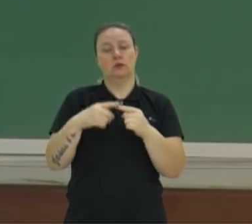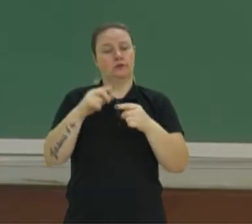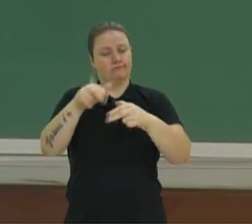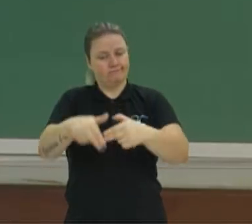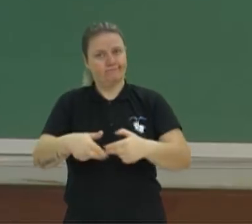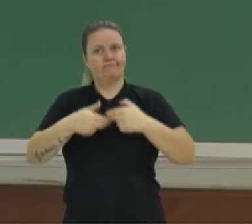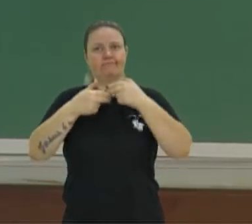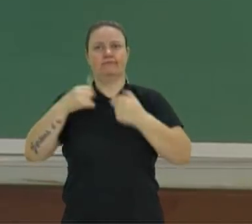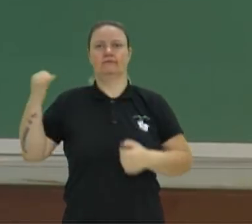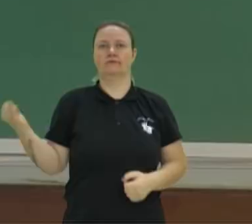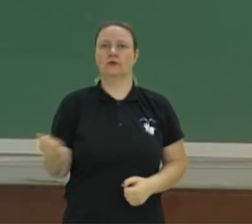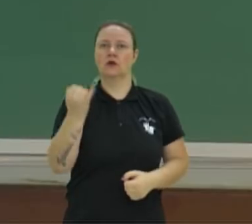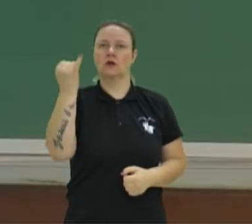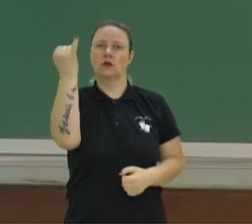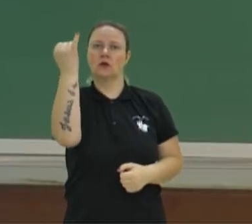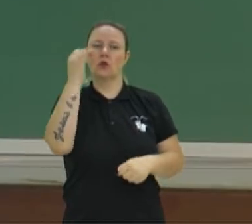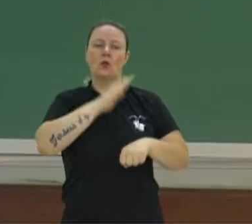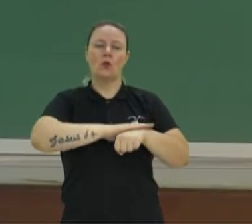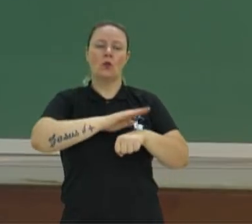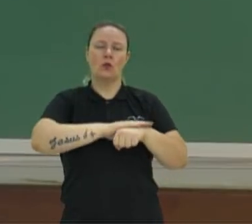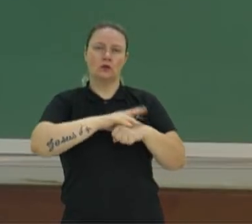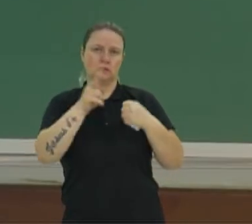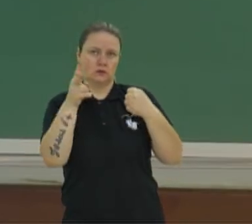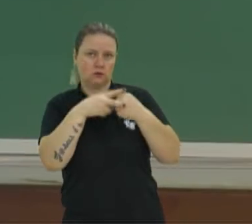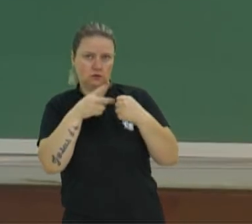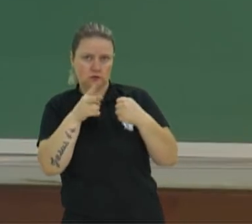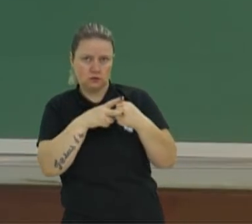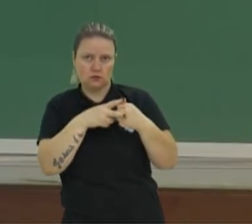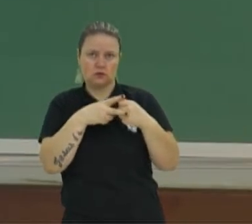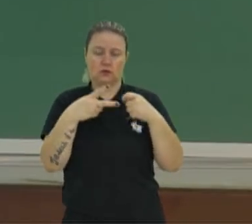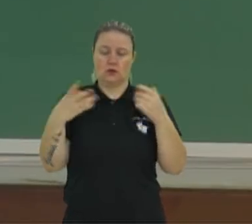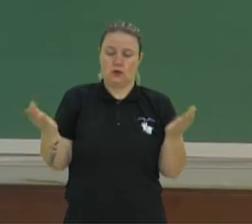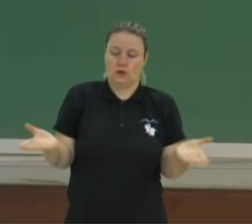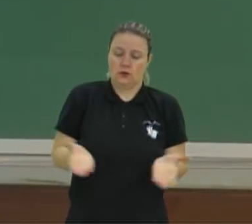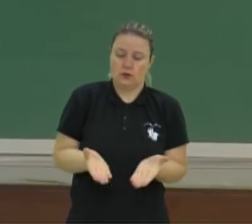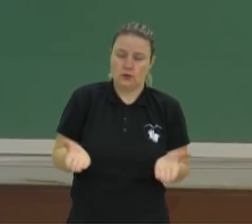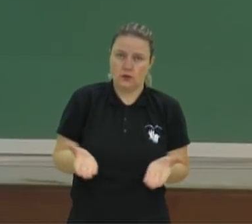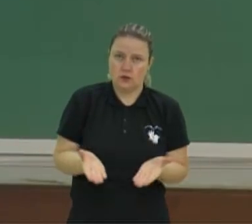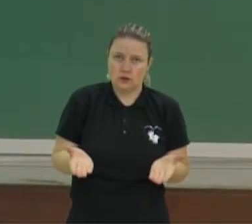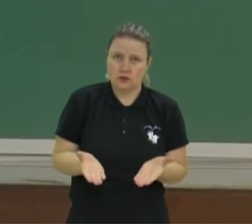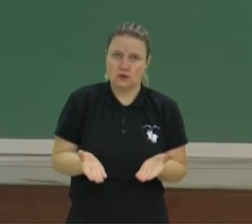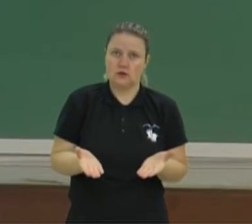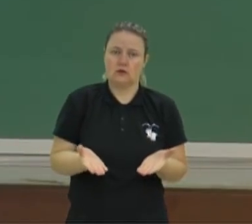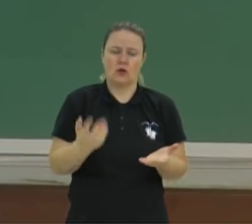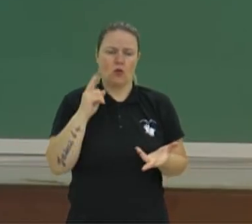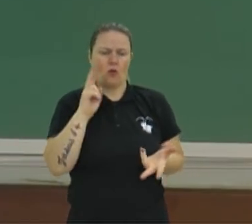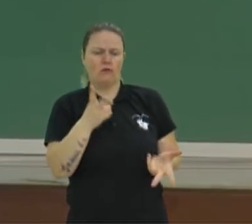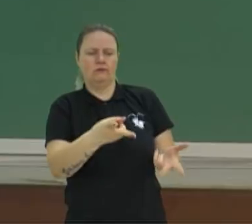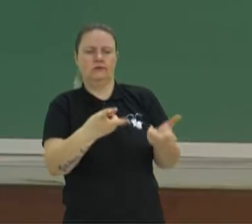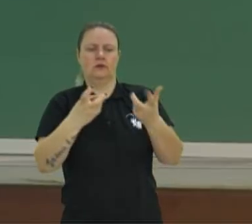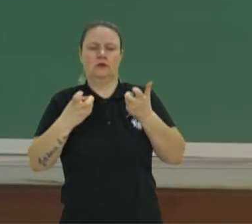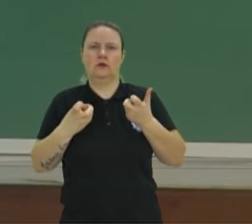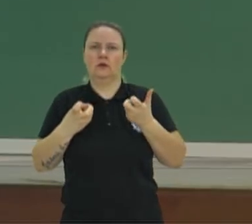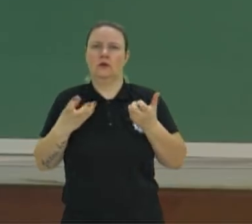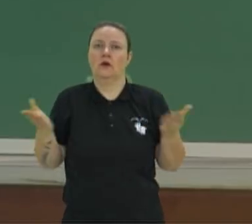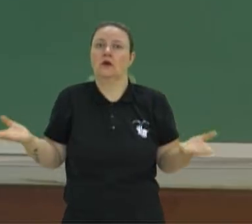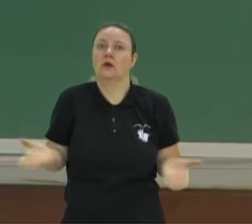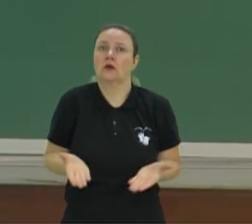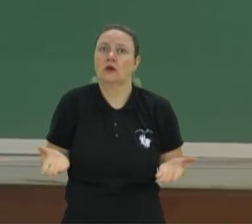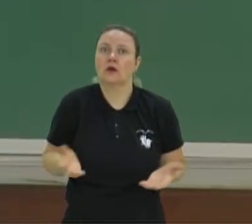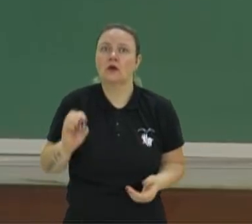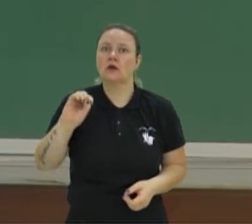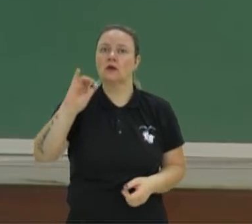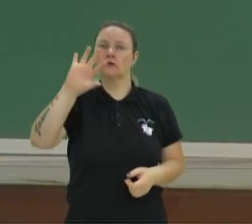verbal. E os dois juntos, o presente no indicativo, trazem essa ideia de algo contemporâneo, de algo que é